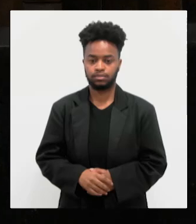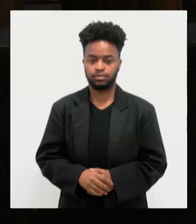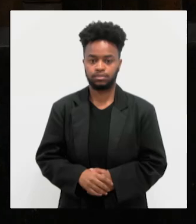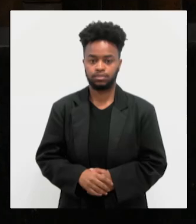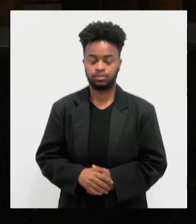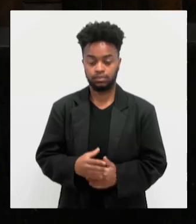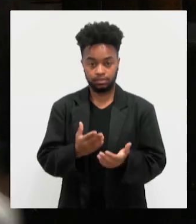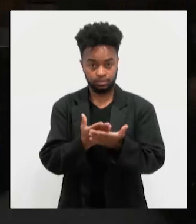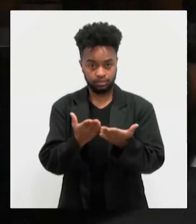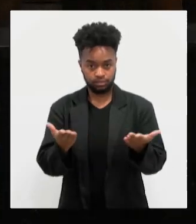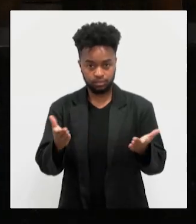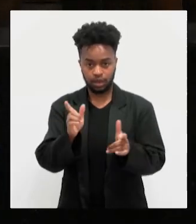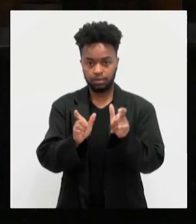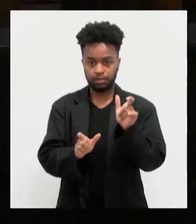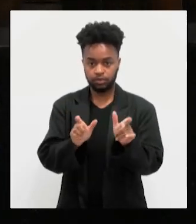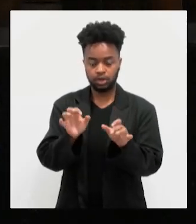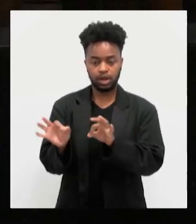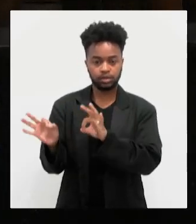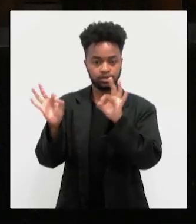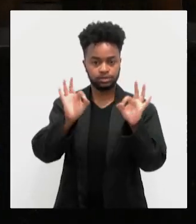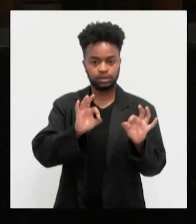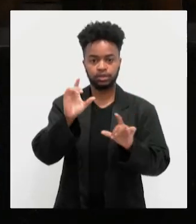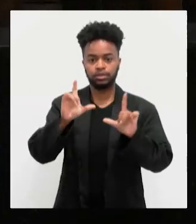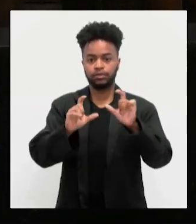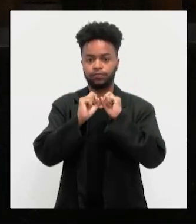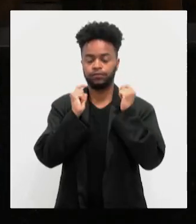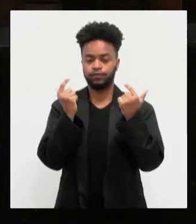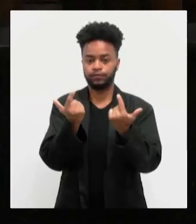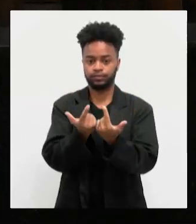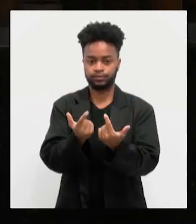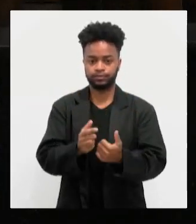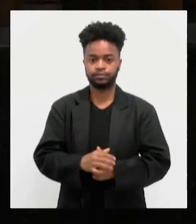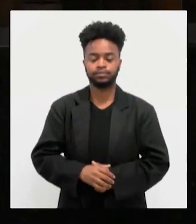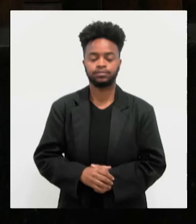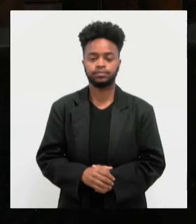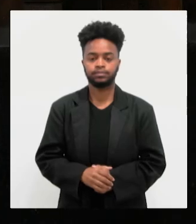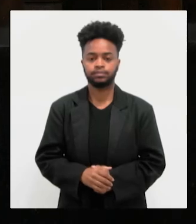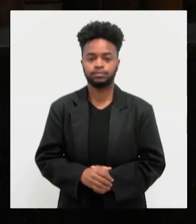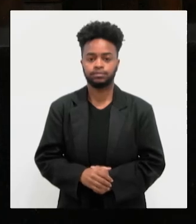senhoras e senhores telespectadores da TV Alerj.